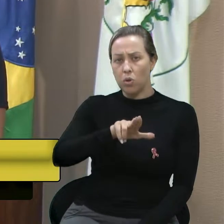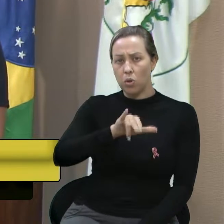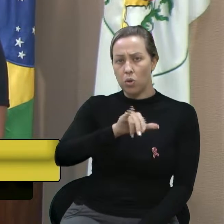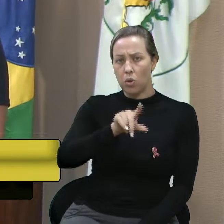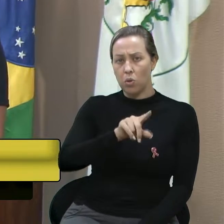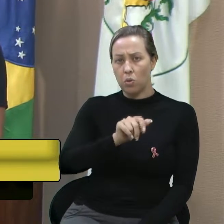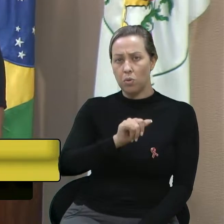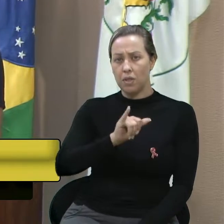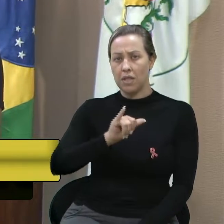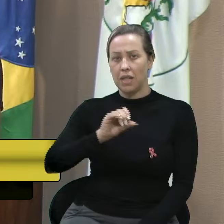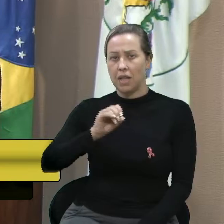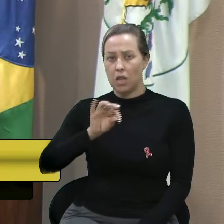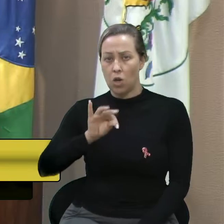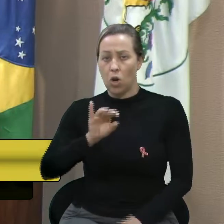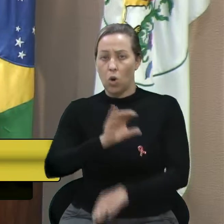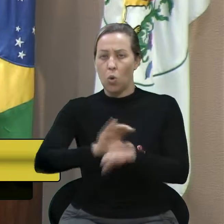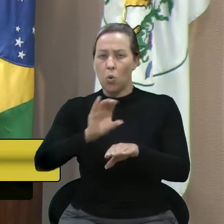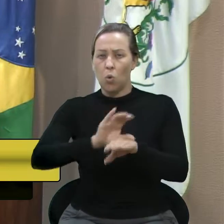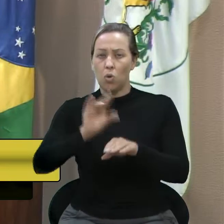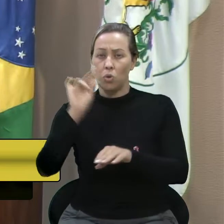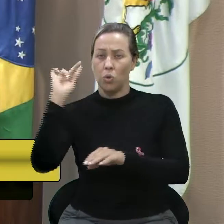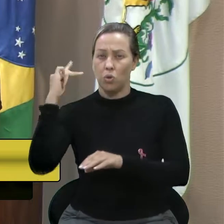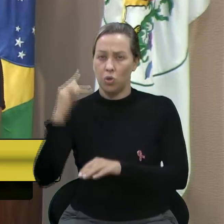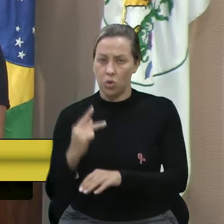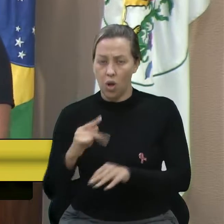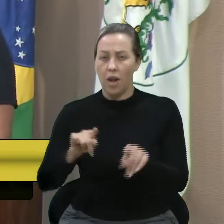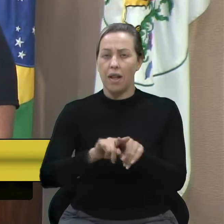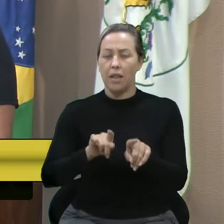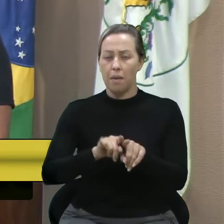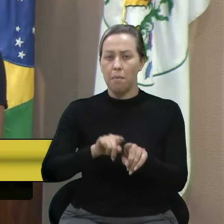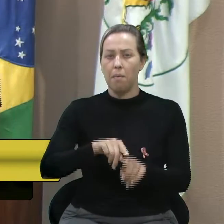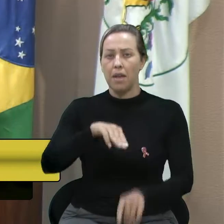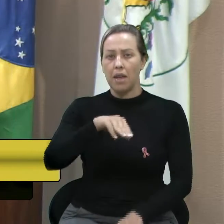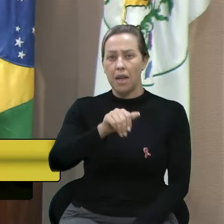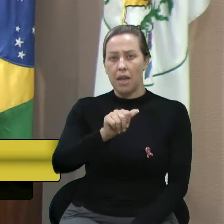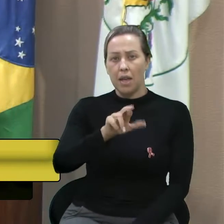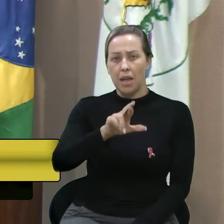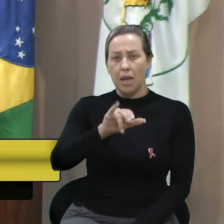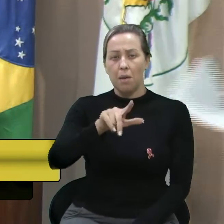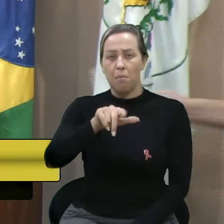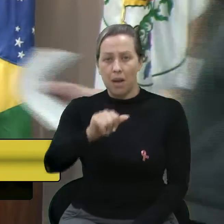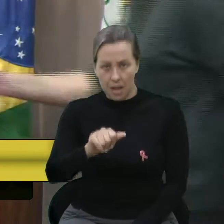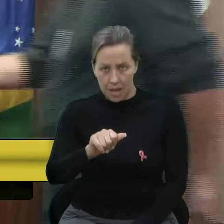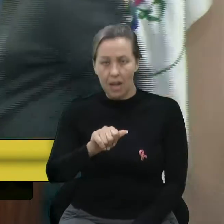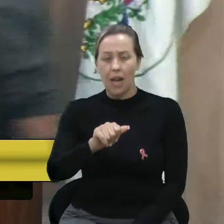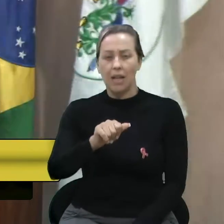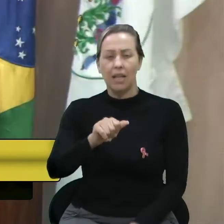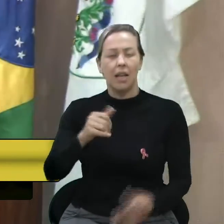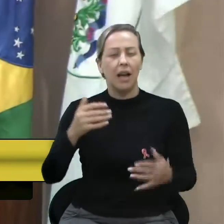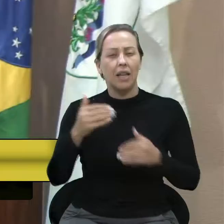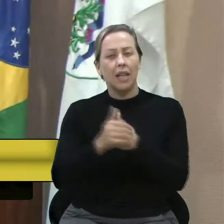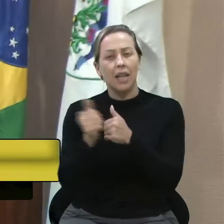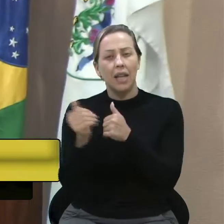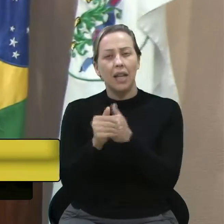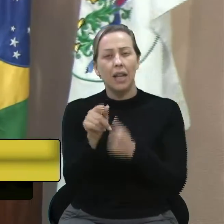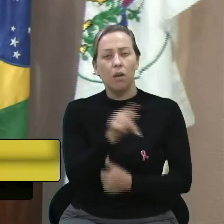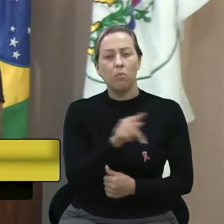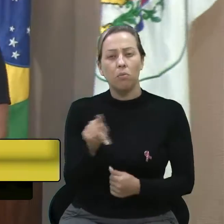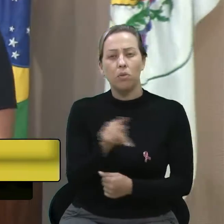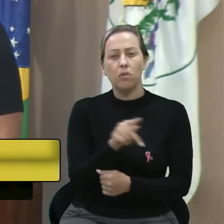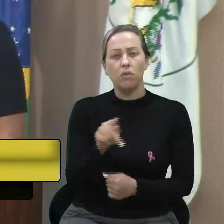Iotti, do curso de História, bem como a professora Marília Conforto e a saudosa